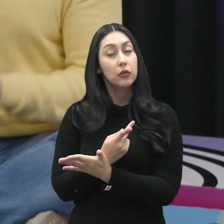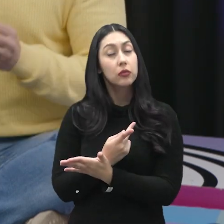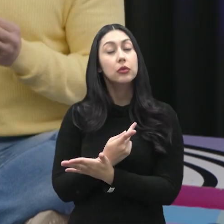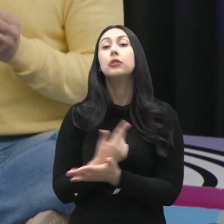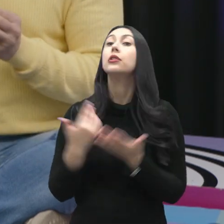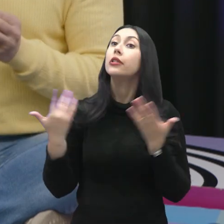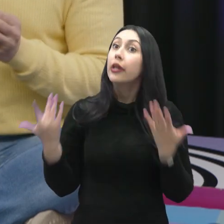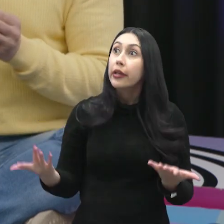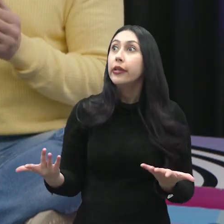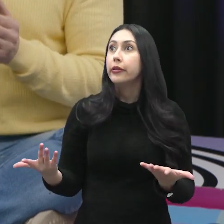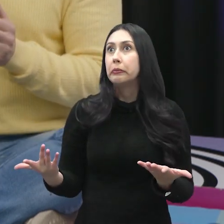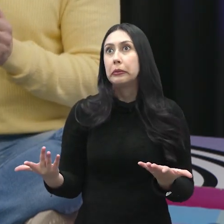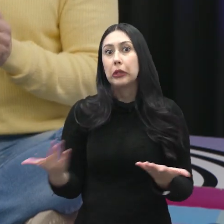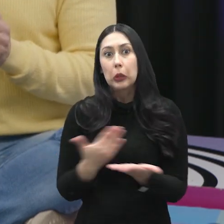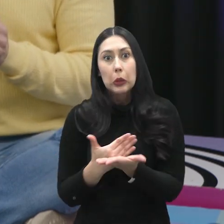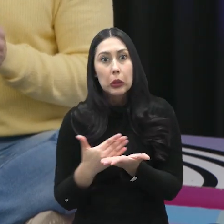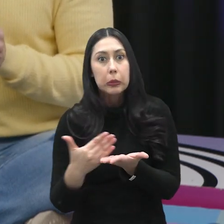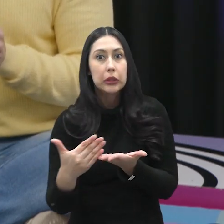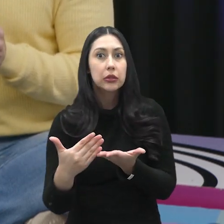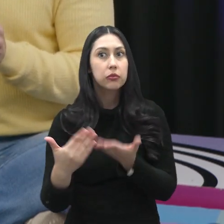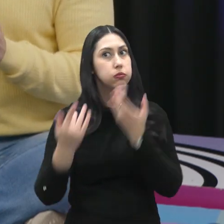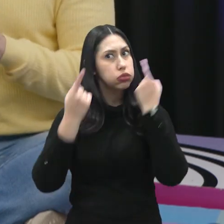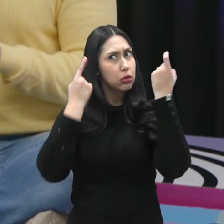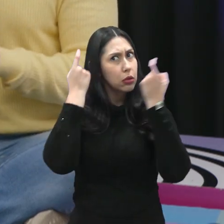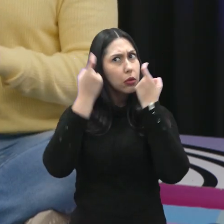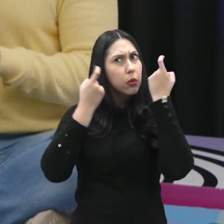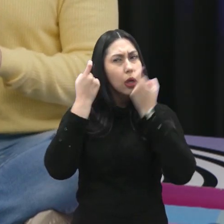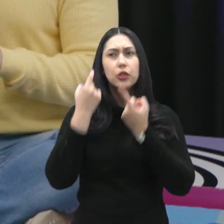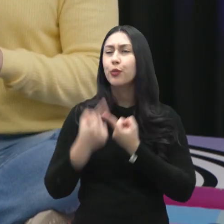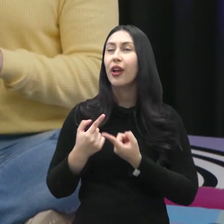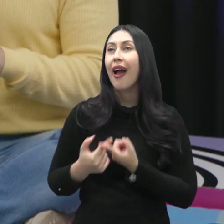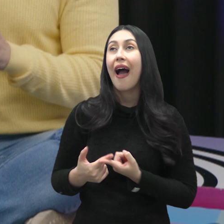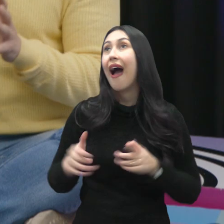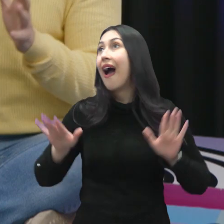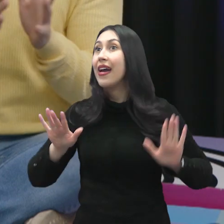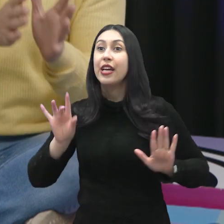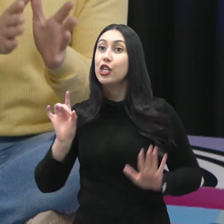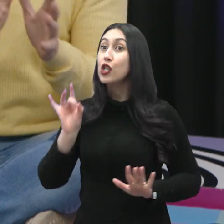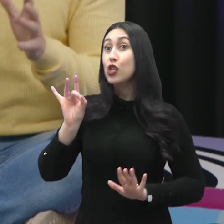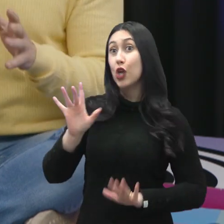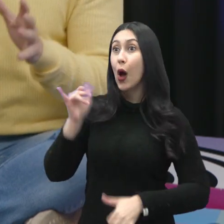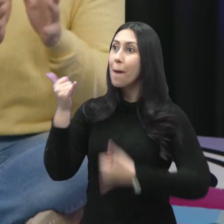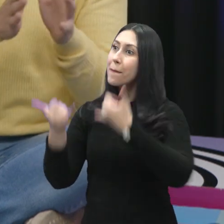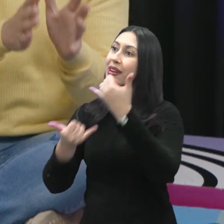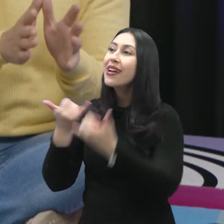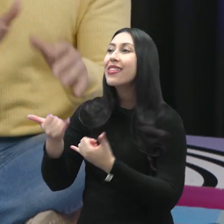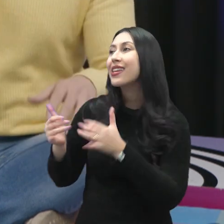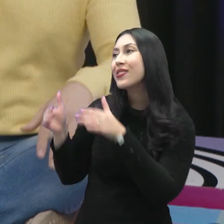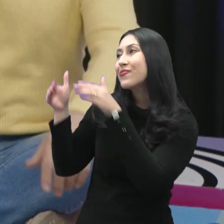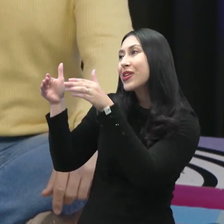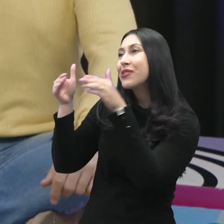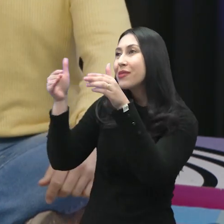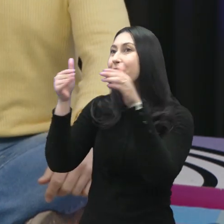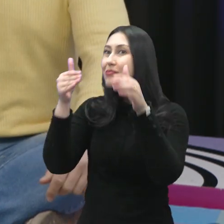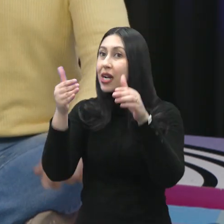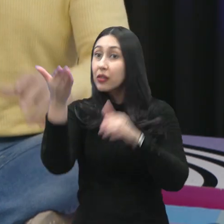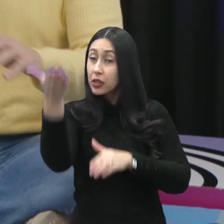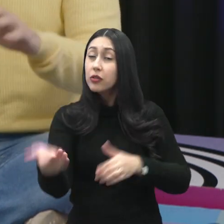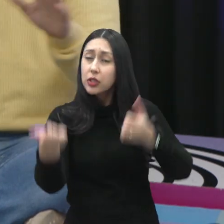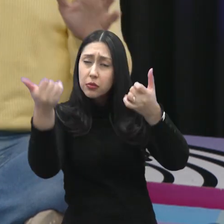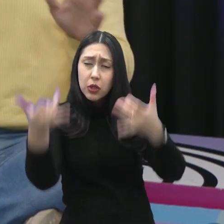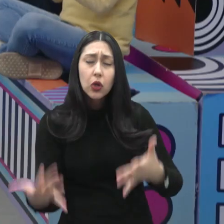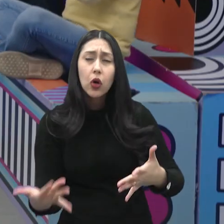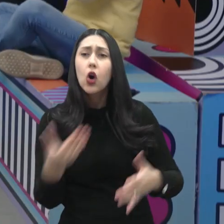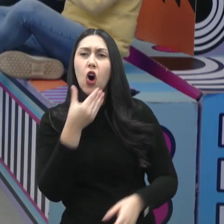também. E aí já passa por um outro patamar, porque não é simplesmente a brincadeira, o colecionismo, como a senhora bem